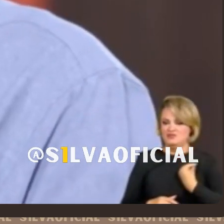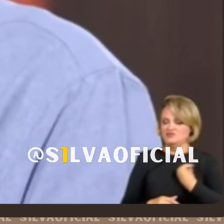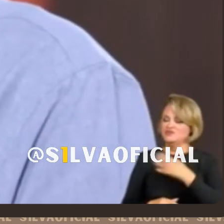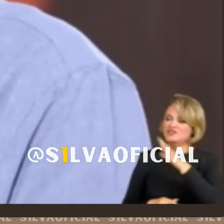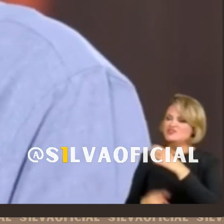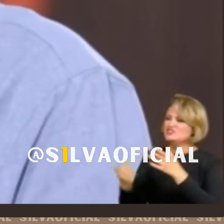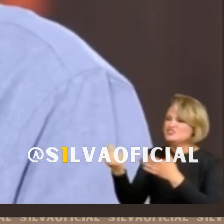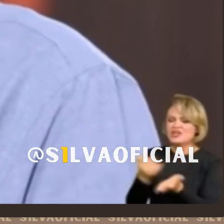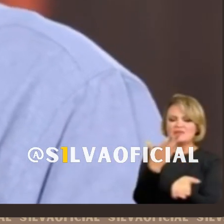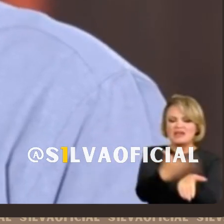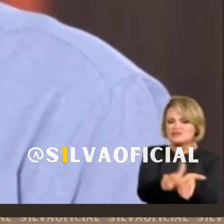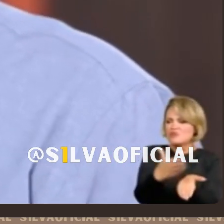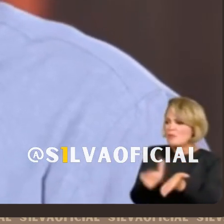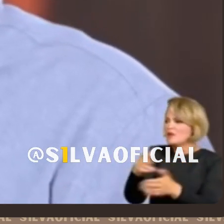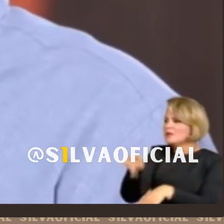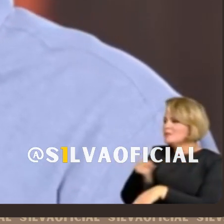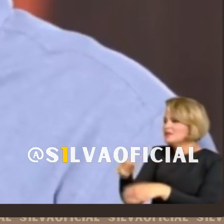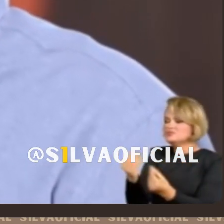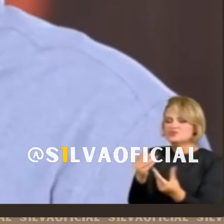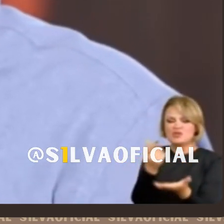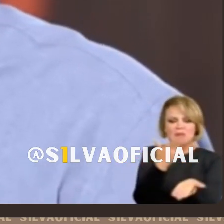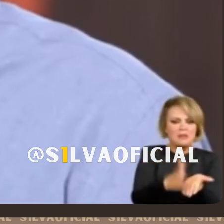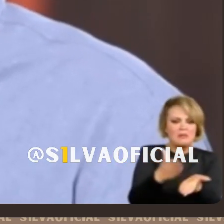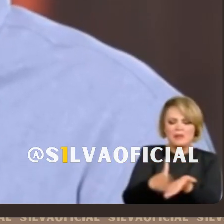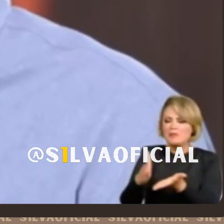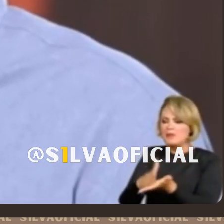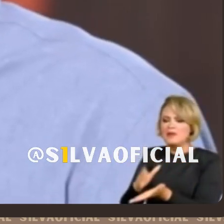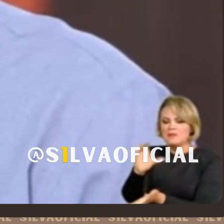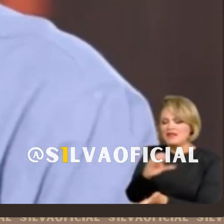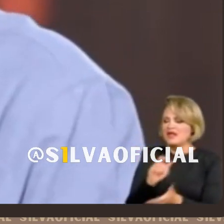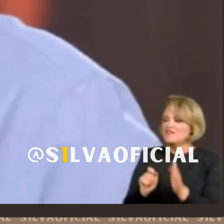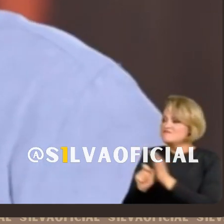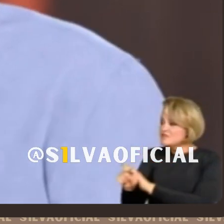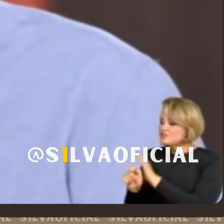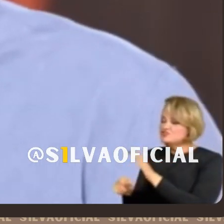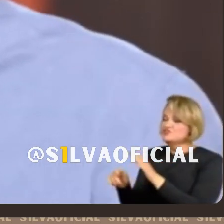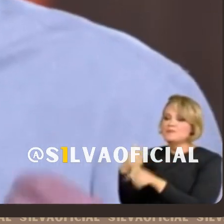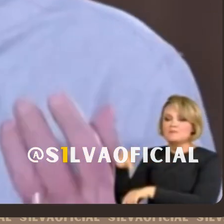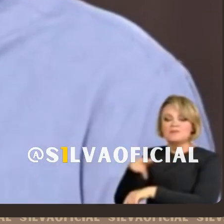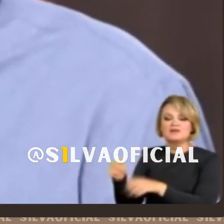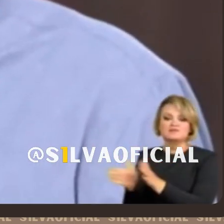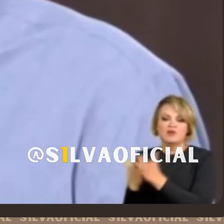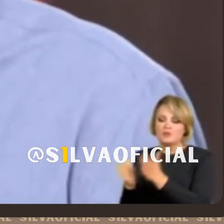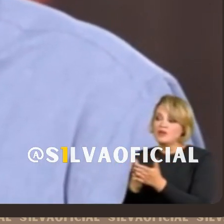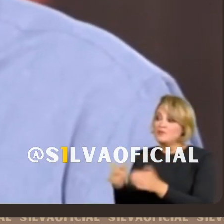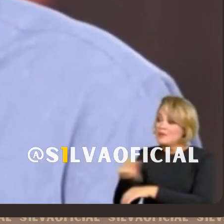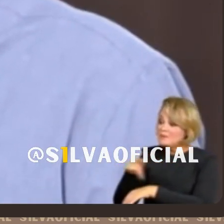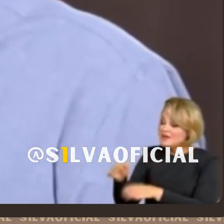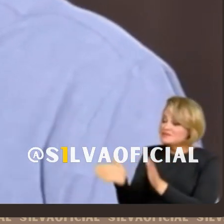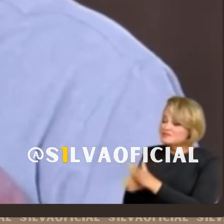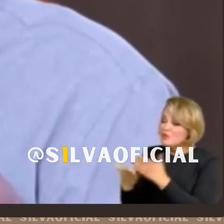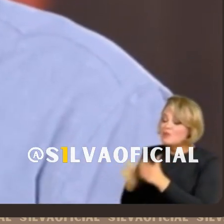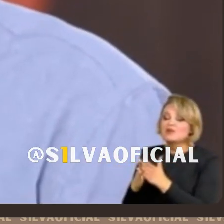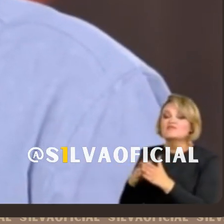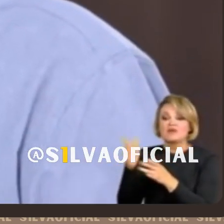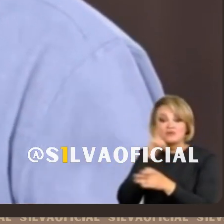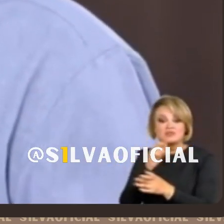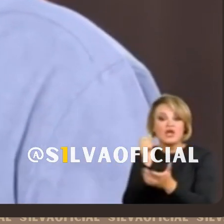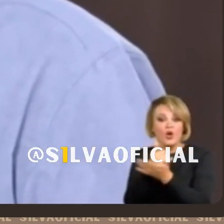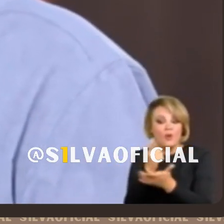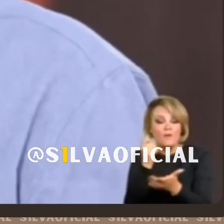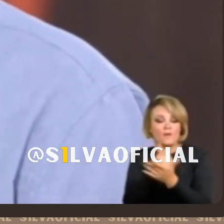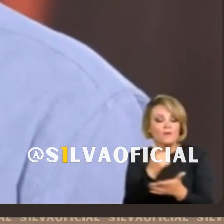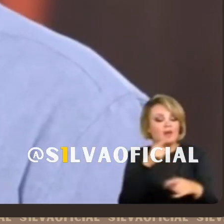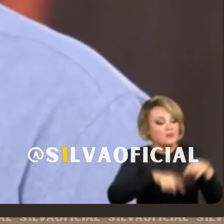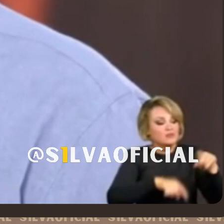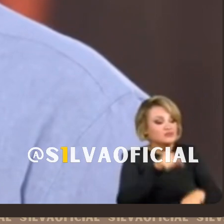nos países mais pobres, porque esses países mais pobres virarão consumidores dos produtos que os países mais ricos produzem. É tão normal, é tão